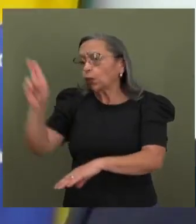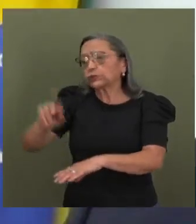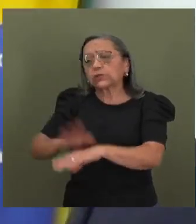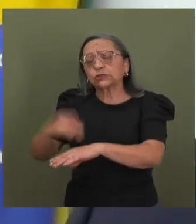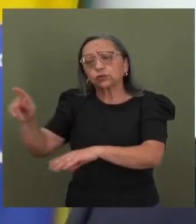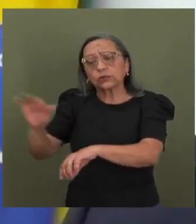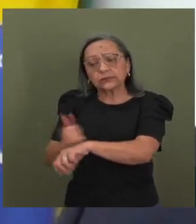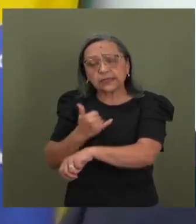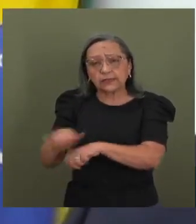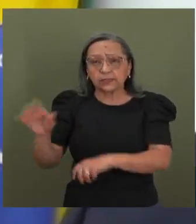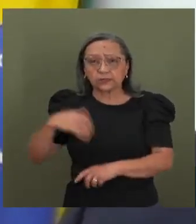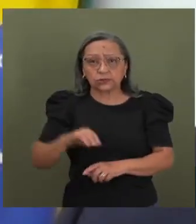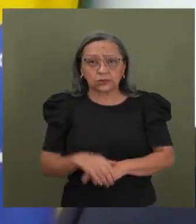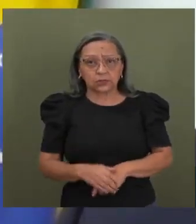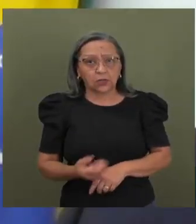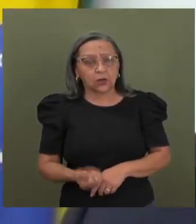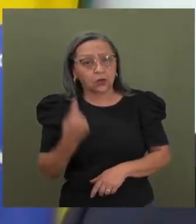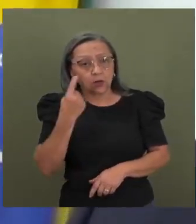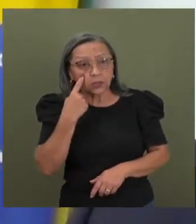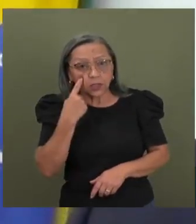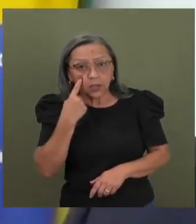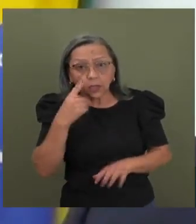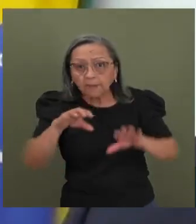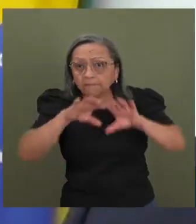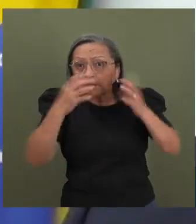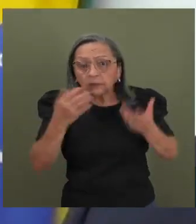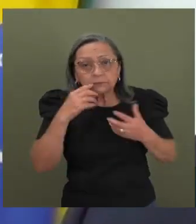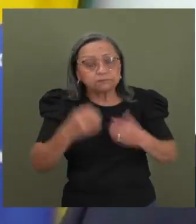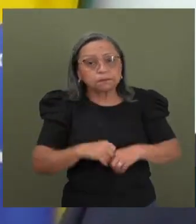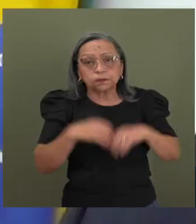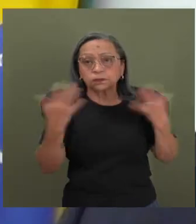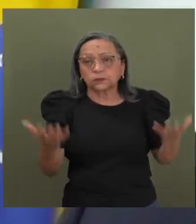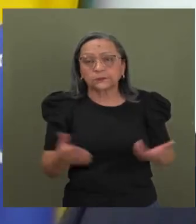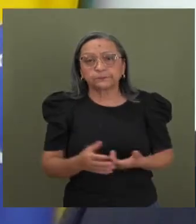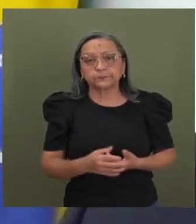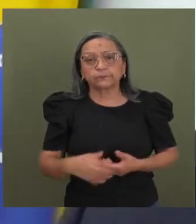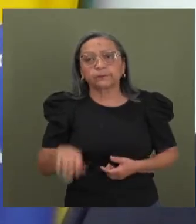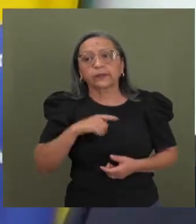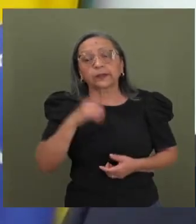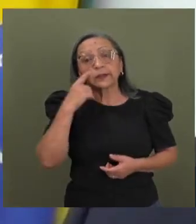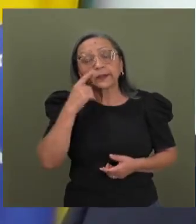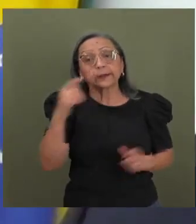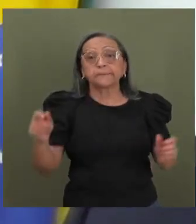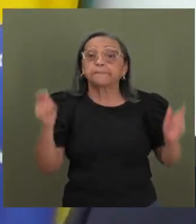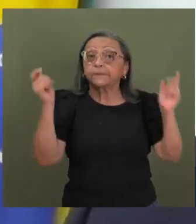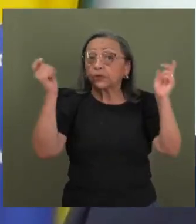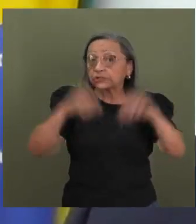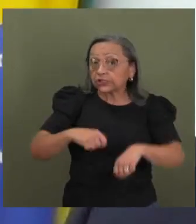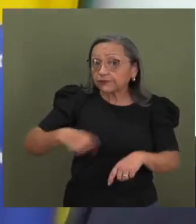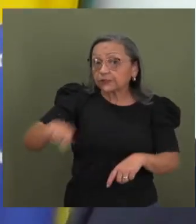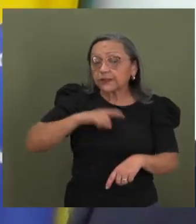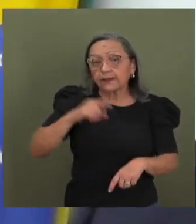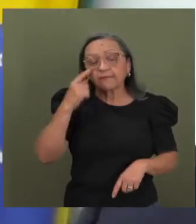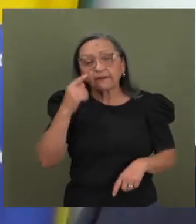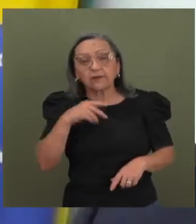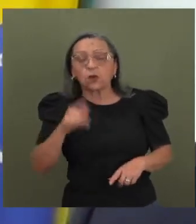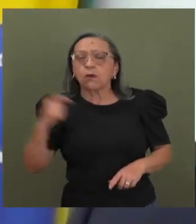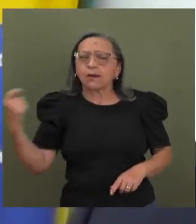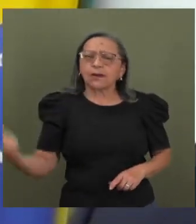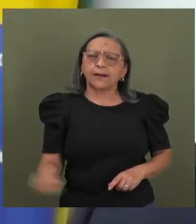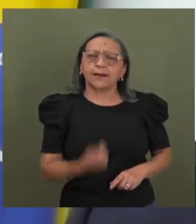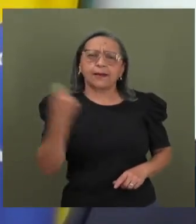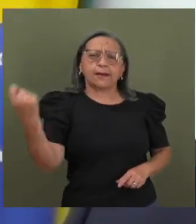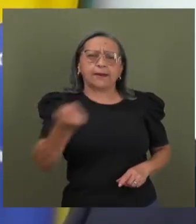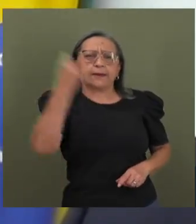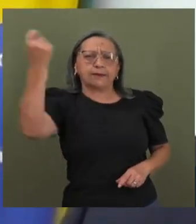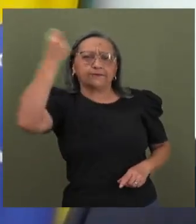criatividade. Olha só, o mundo cairia. E possivelmente seria considerado um gravíssimo